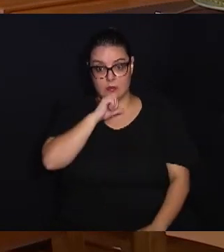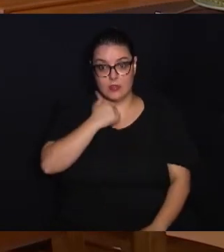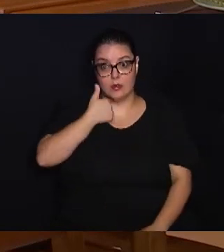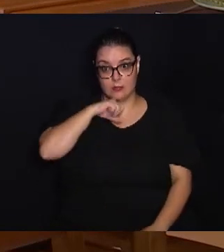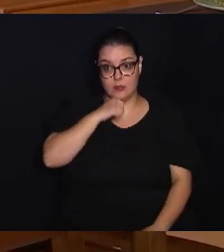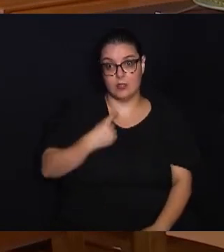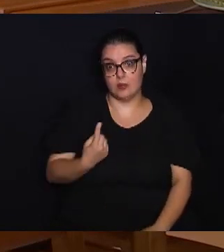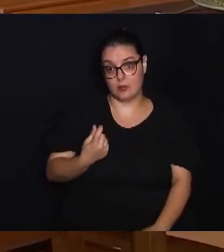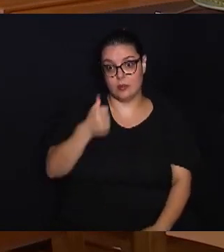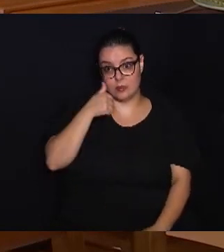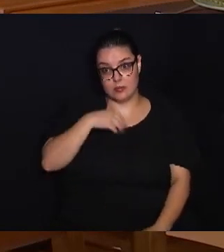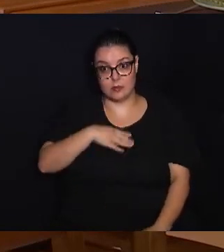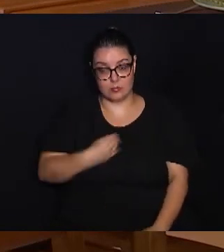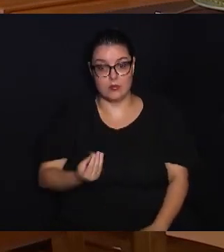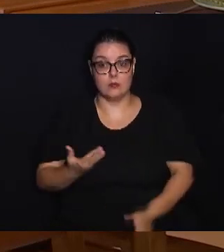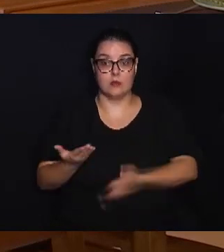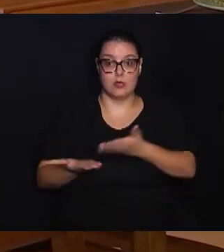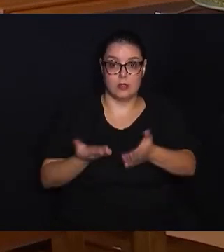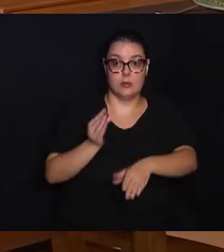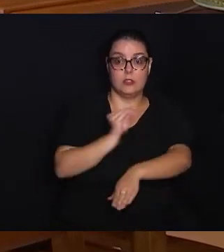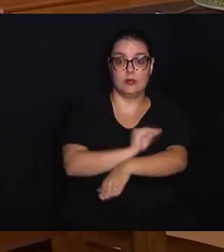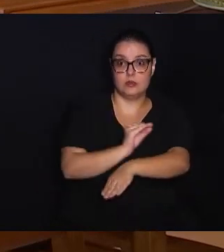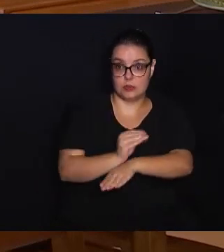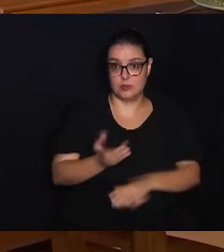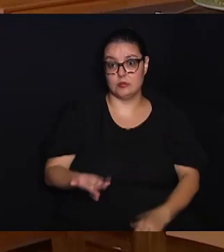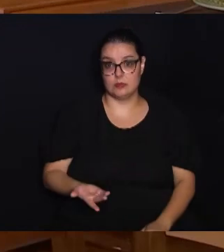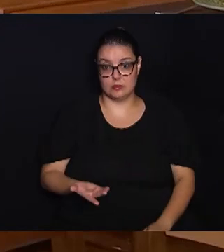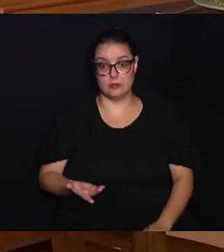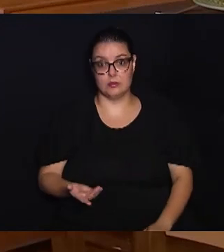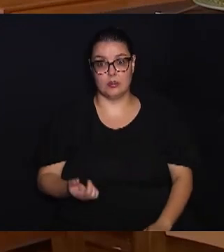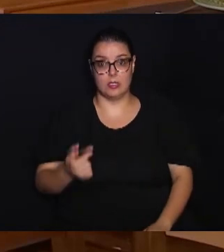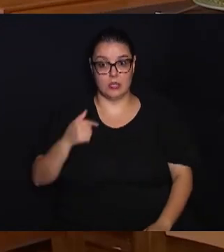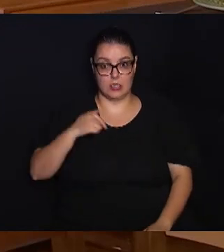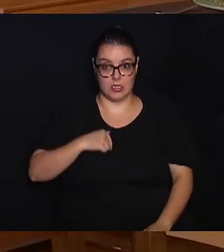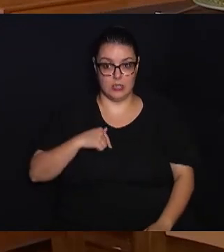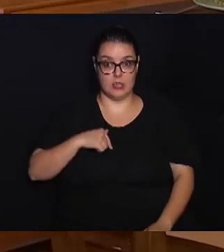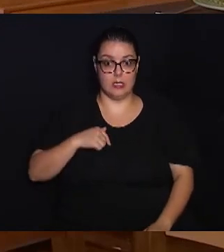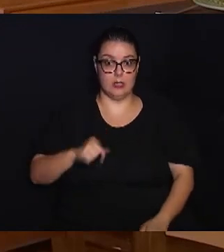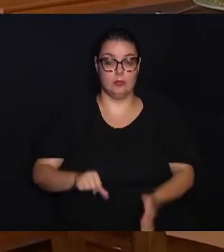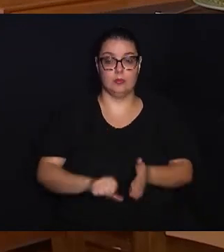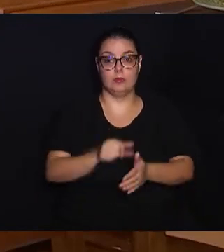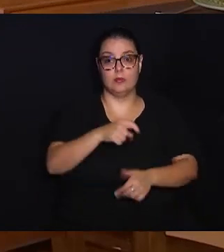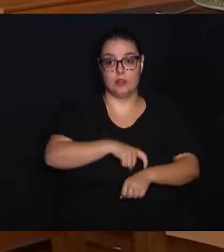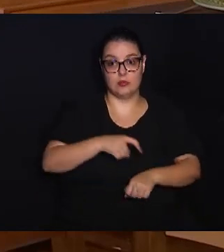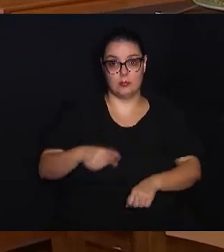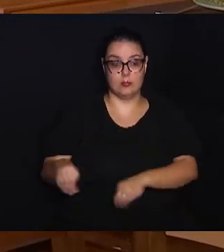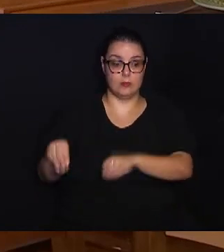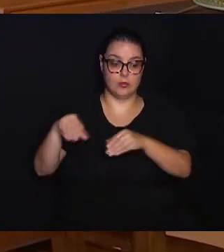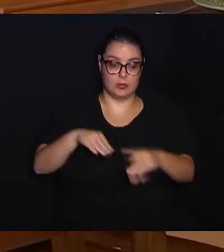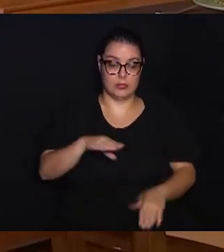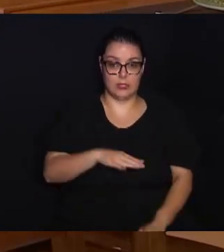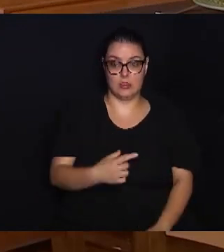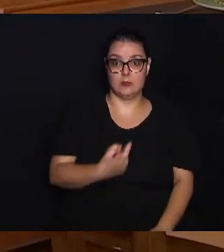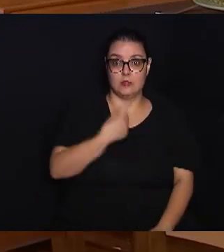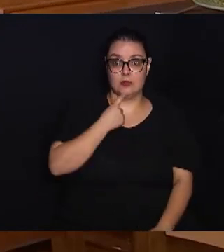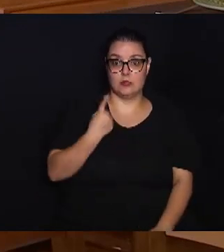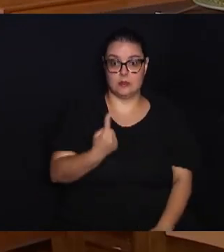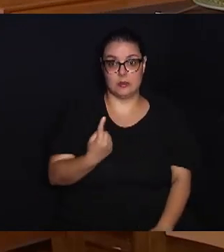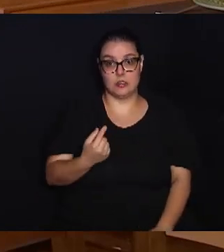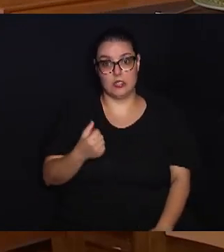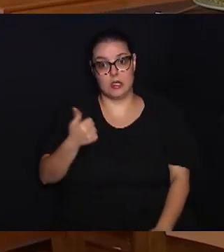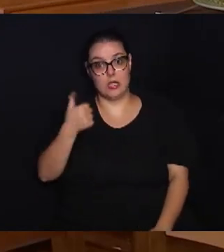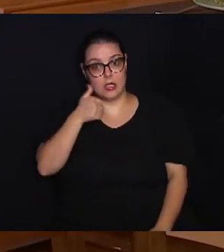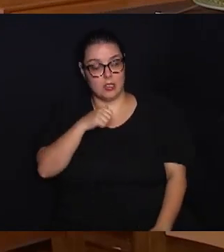esposa tem os pais ela que por ser a única filha mulher ela que acaba cuidando então eu acabei vindo para Campinas na primeira fase sozinho ela